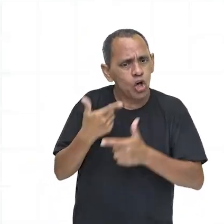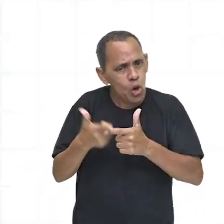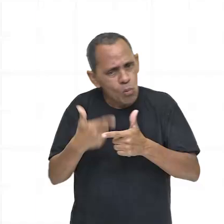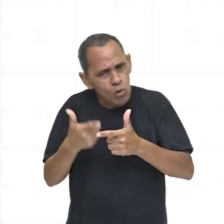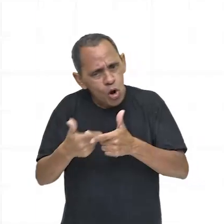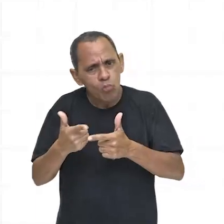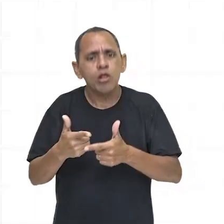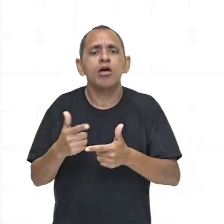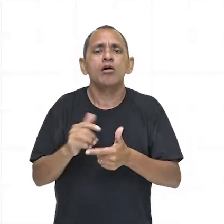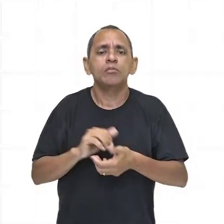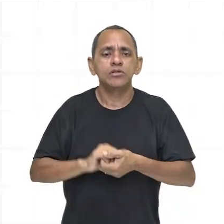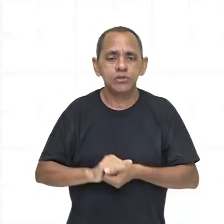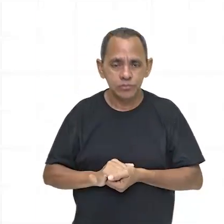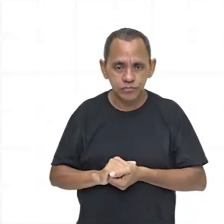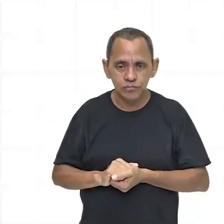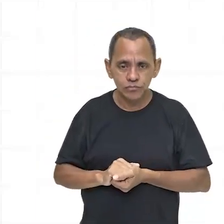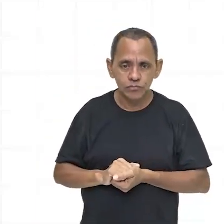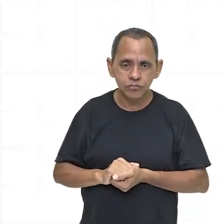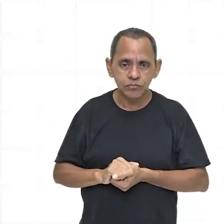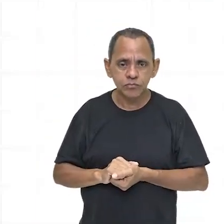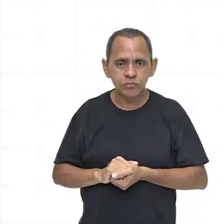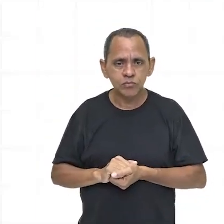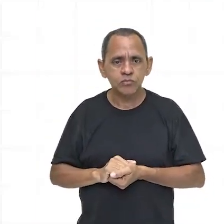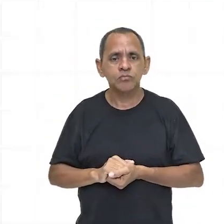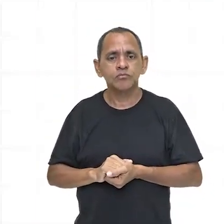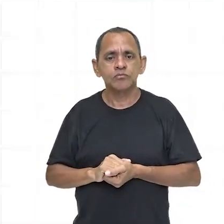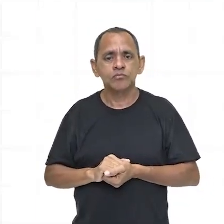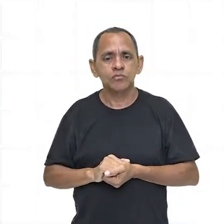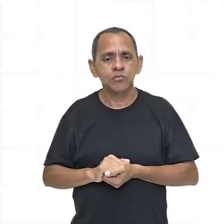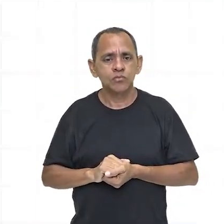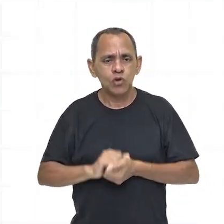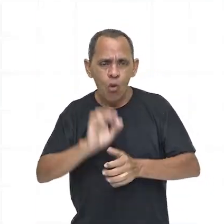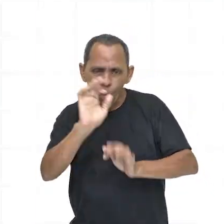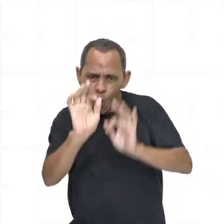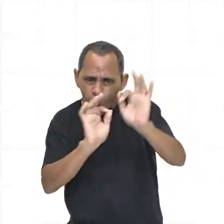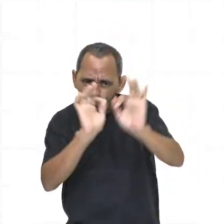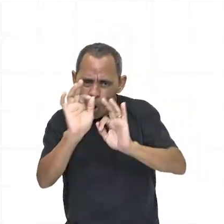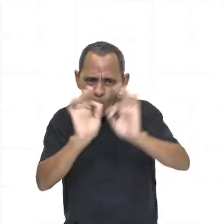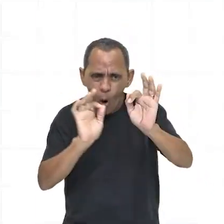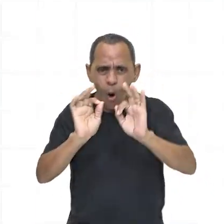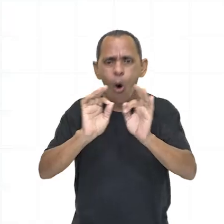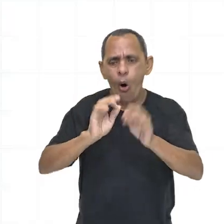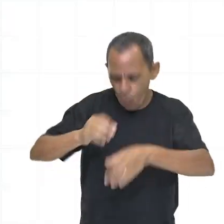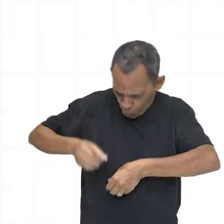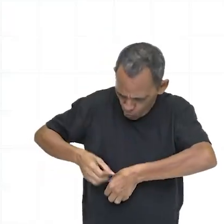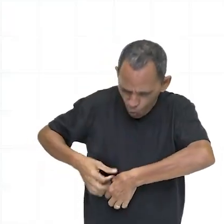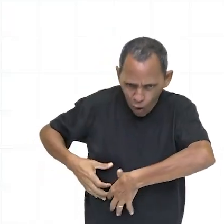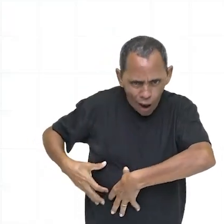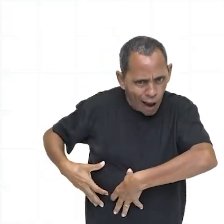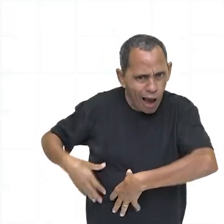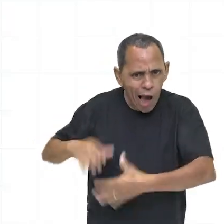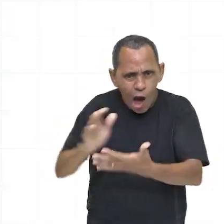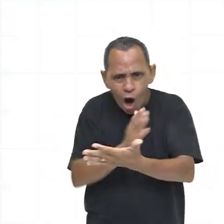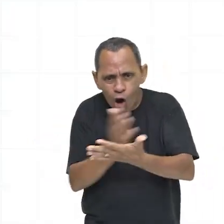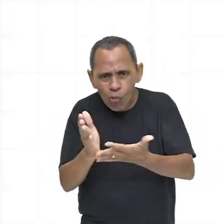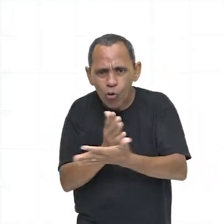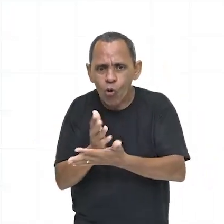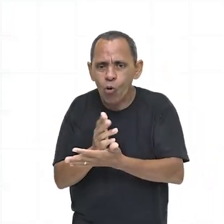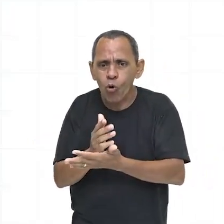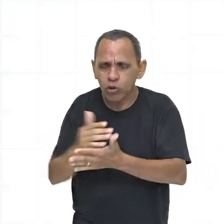né? Uma má formação no pâncreas, algo que não foi bem desenvolvido nessa